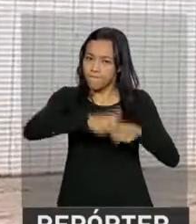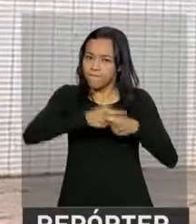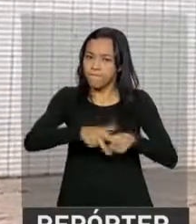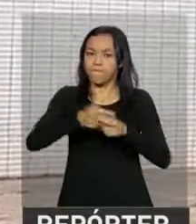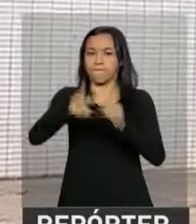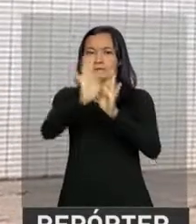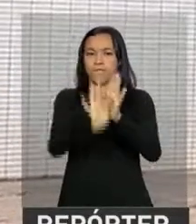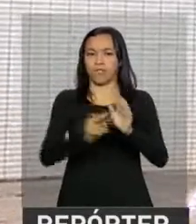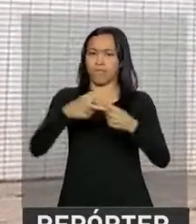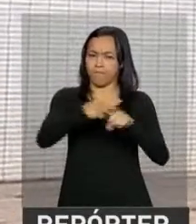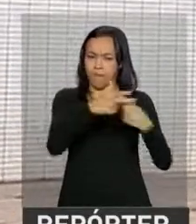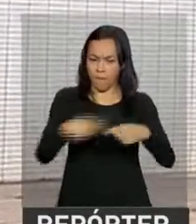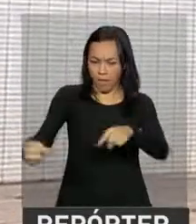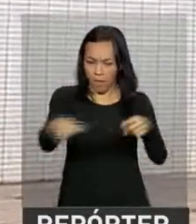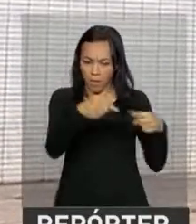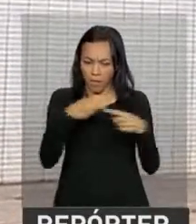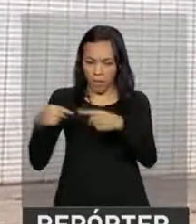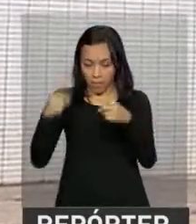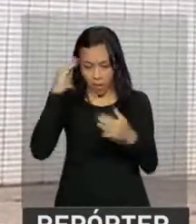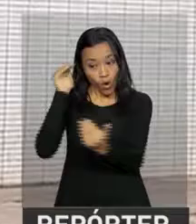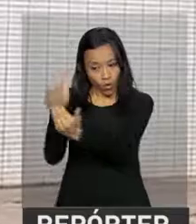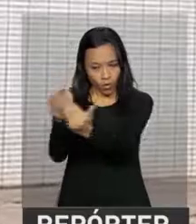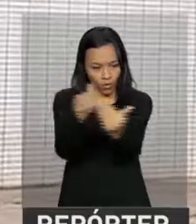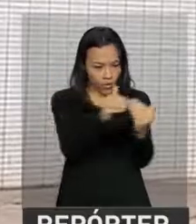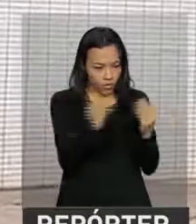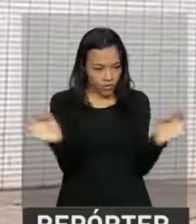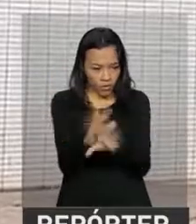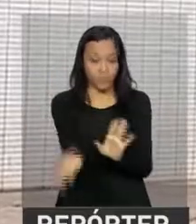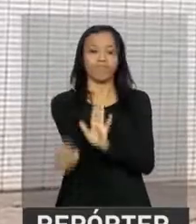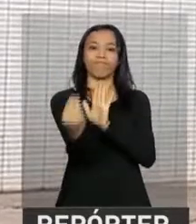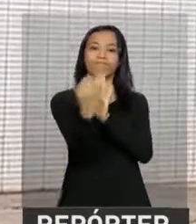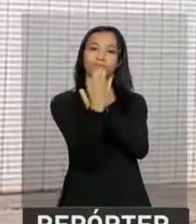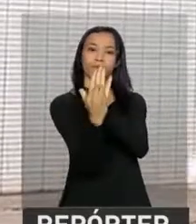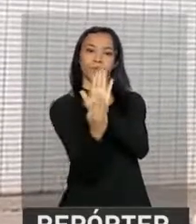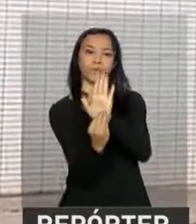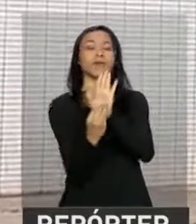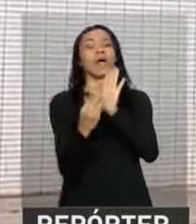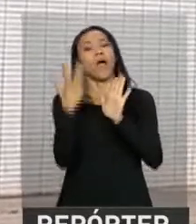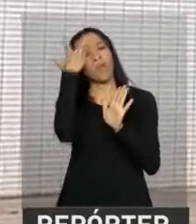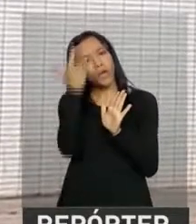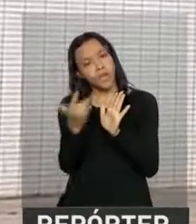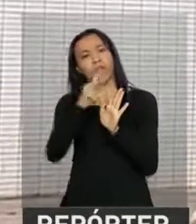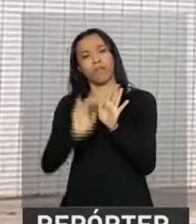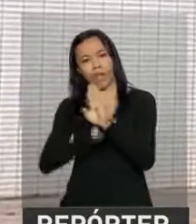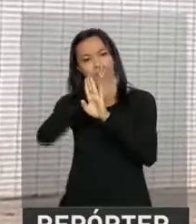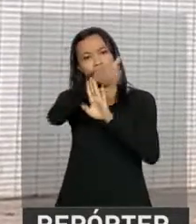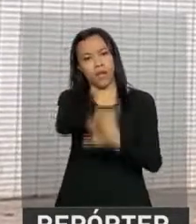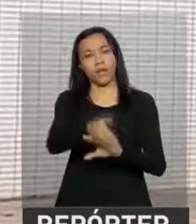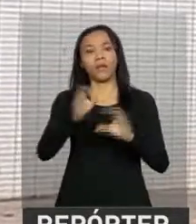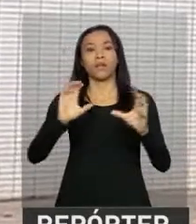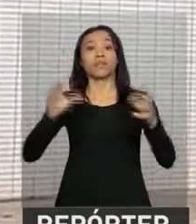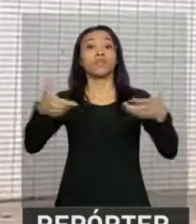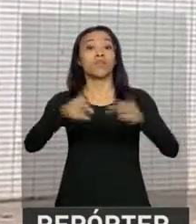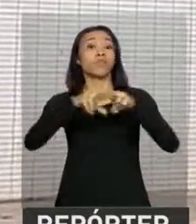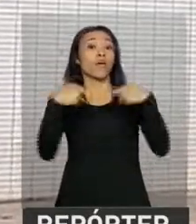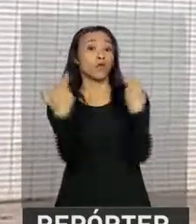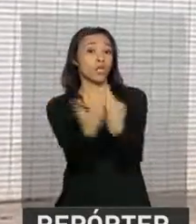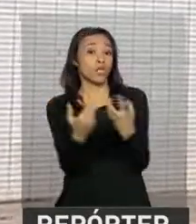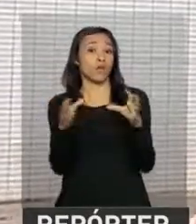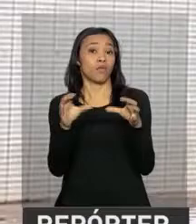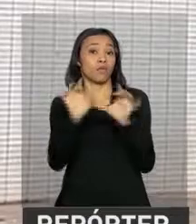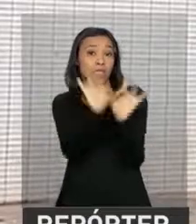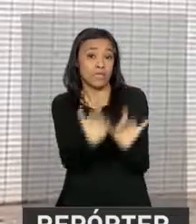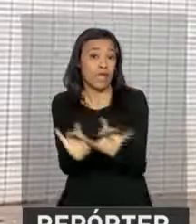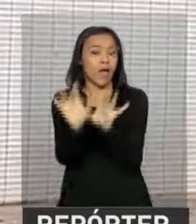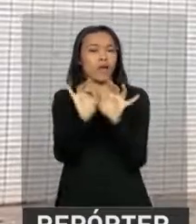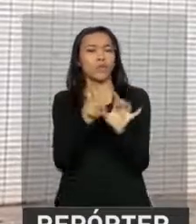aperfeiçoado e eles cheguem a um consenso. Ele disse também que vai amanhã na comissão especial para participar aí desse debate e esclarecer